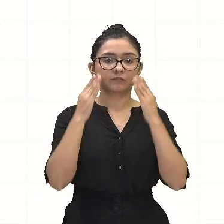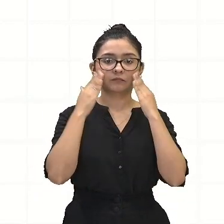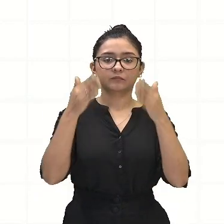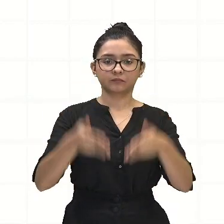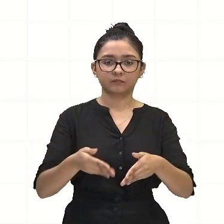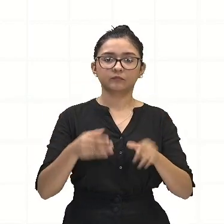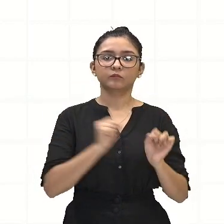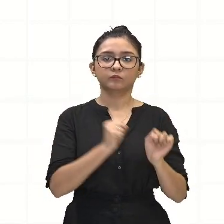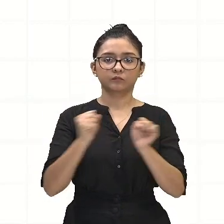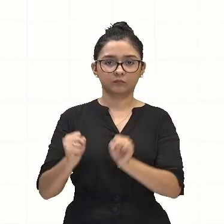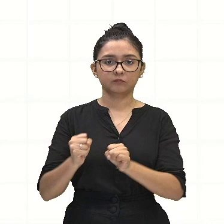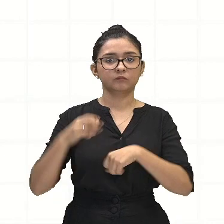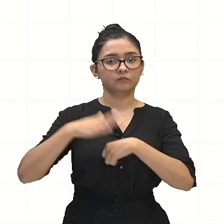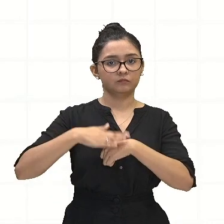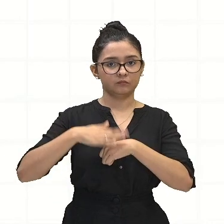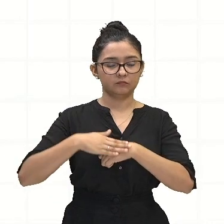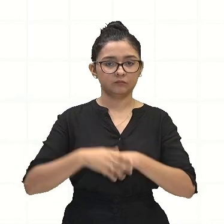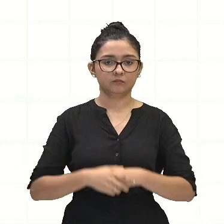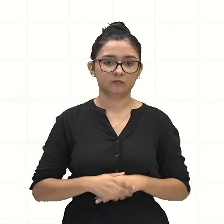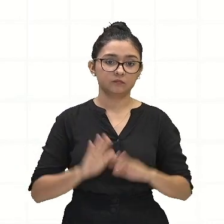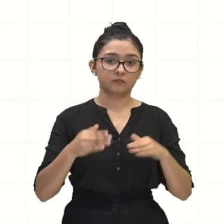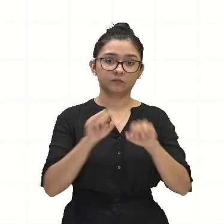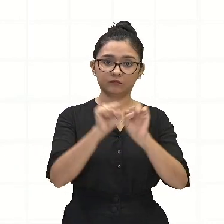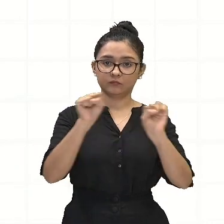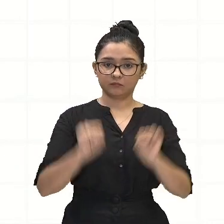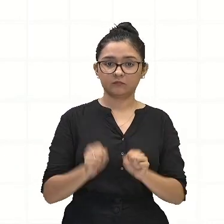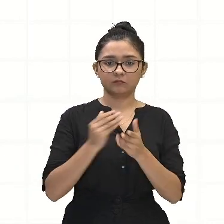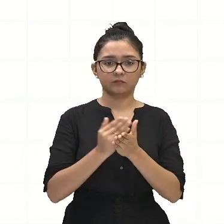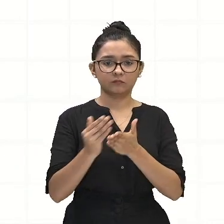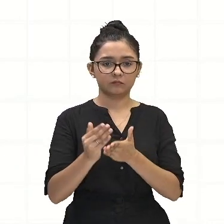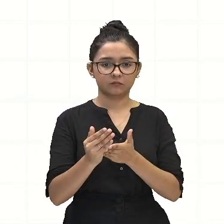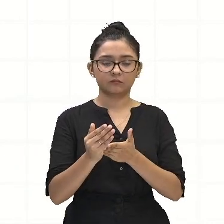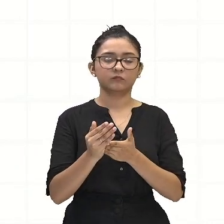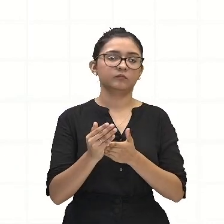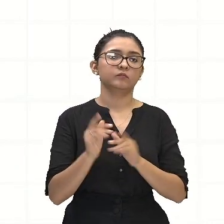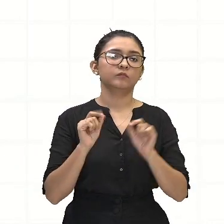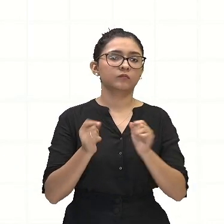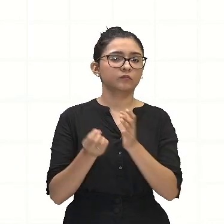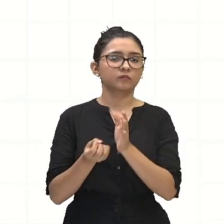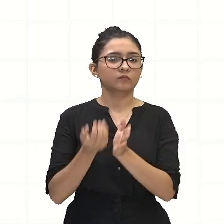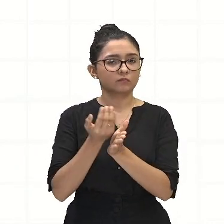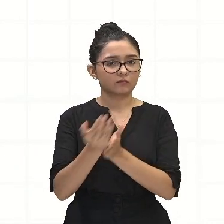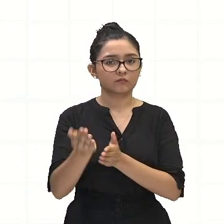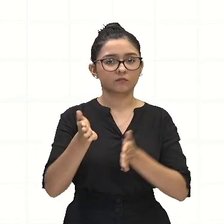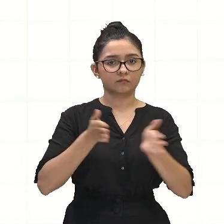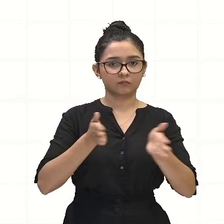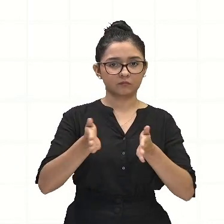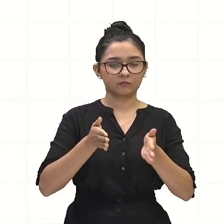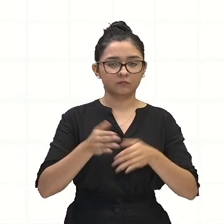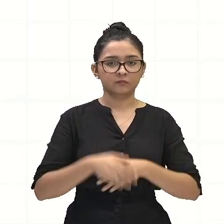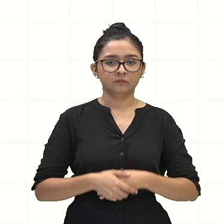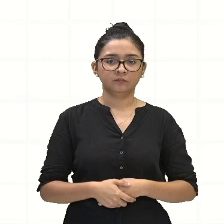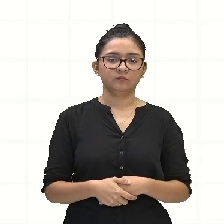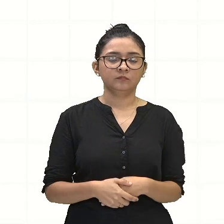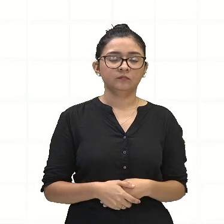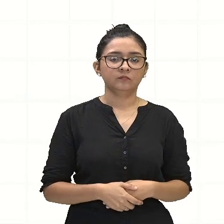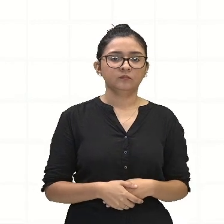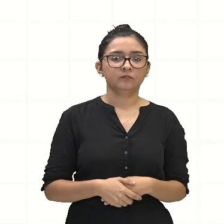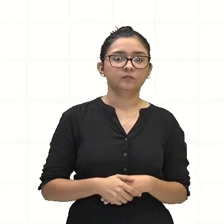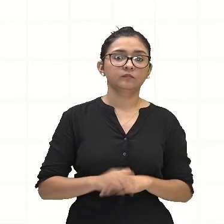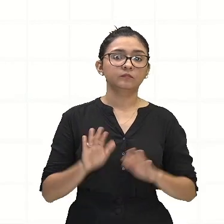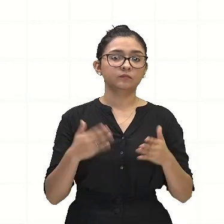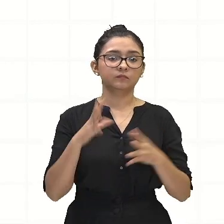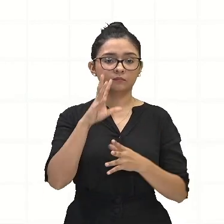o poder para si. É esse sistema que vai começar a surgir nesse período. E aí a gente